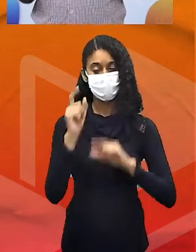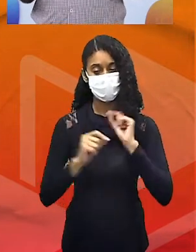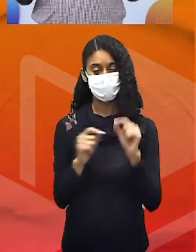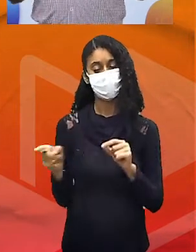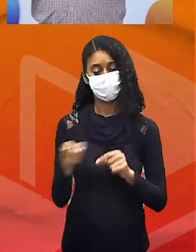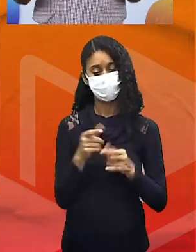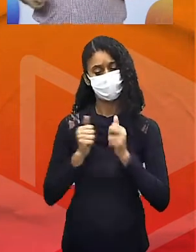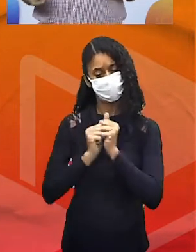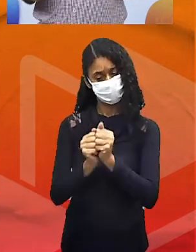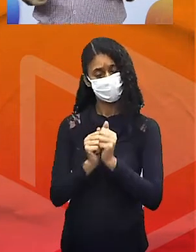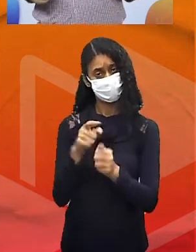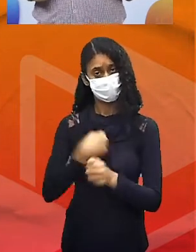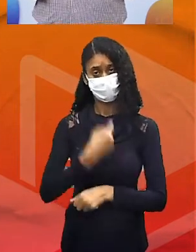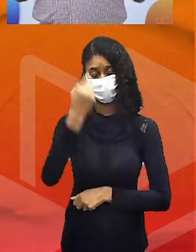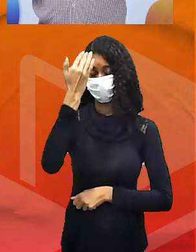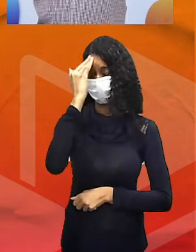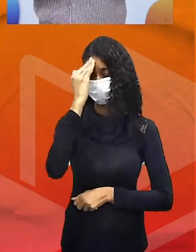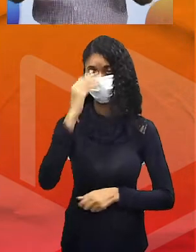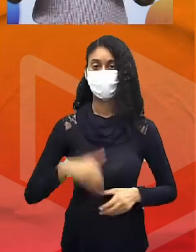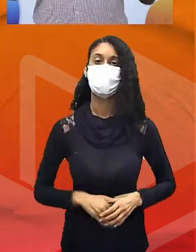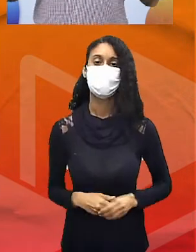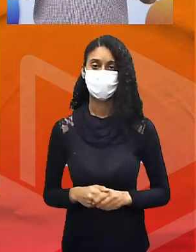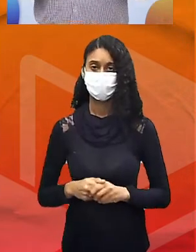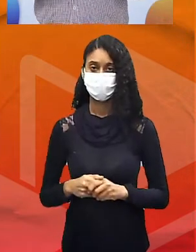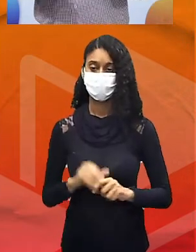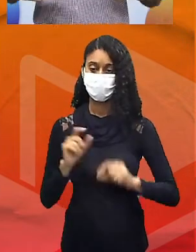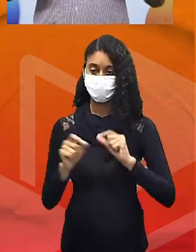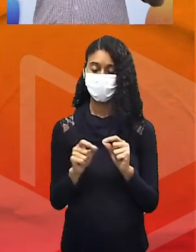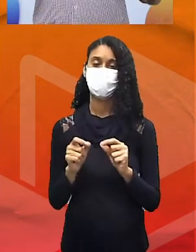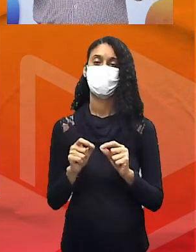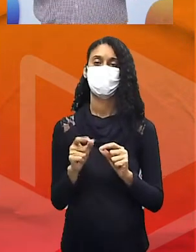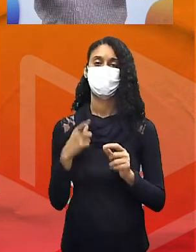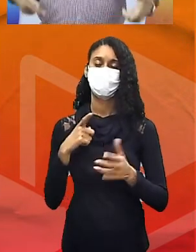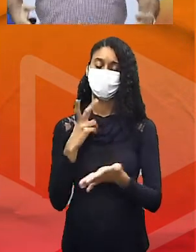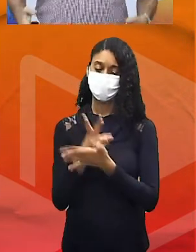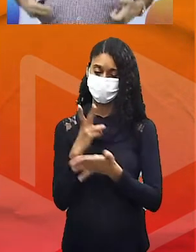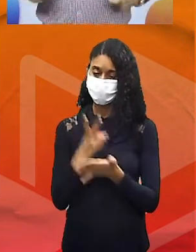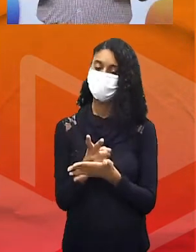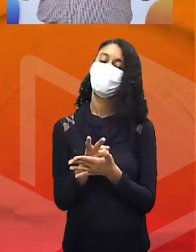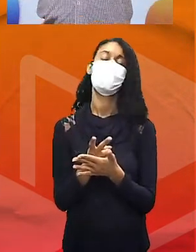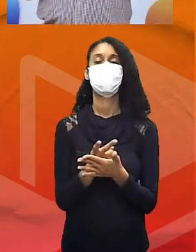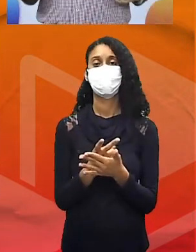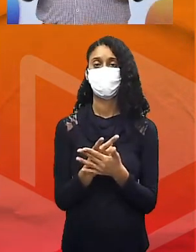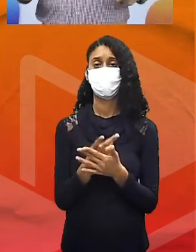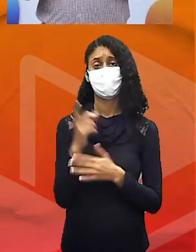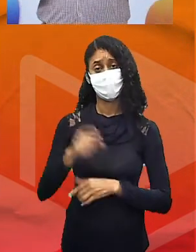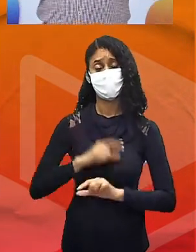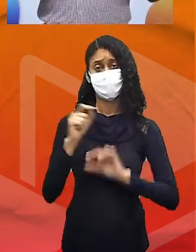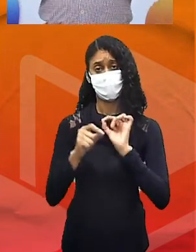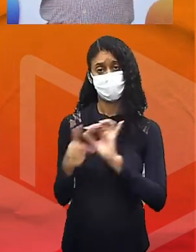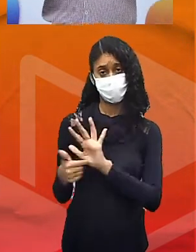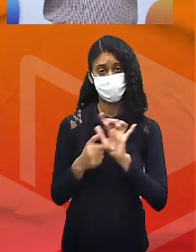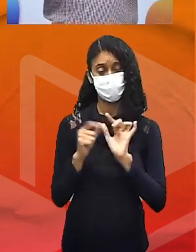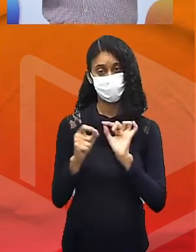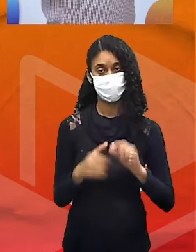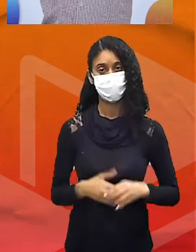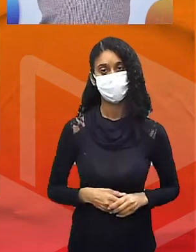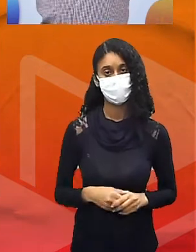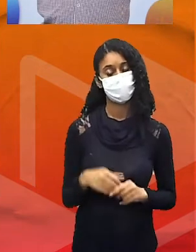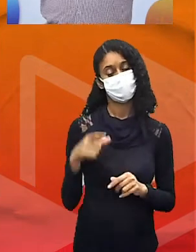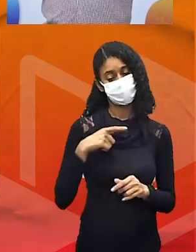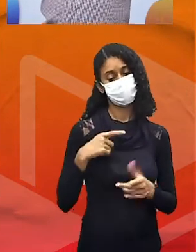está acompanhando o meu raciocínio. Quer dizer, que o diálogo permaneça, que ele continue. Isso é um sinal de que